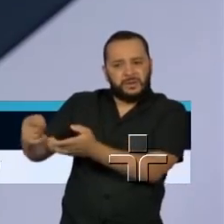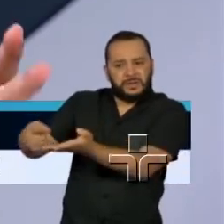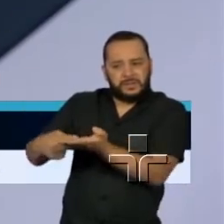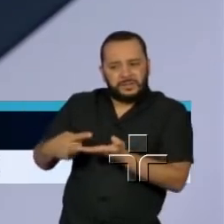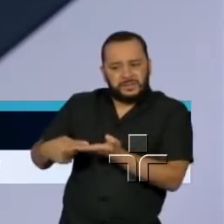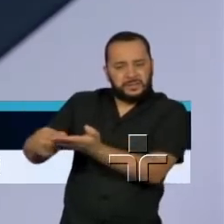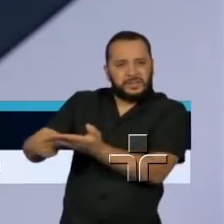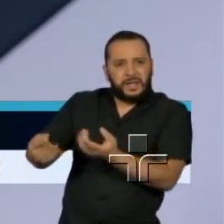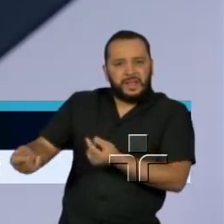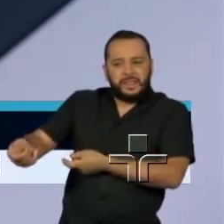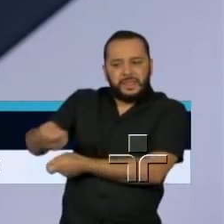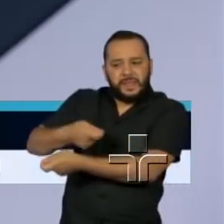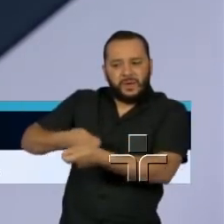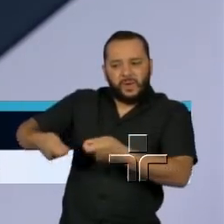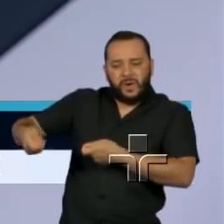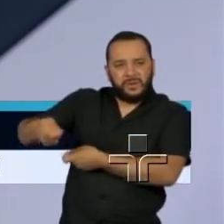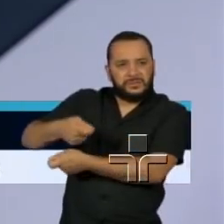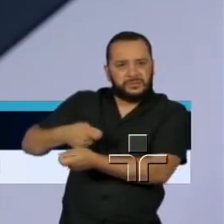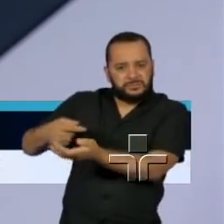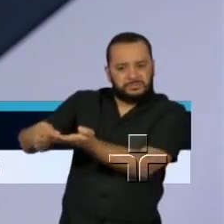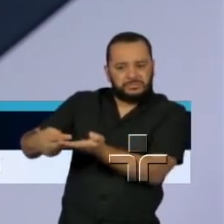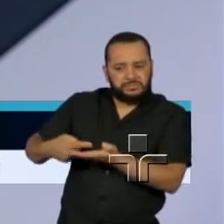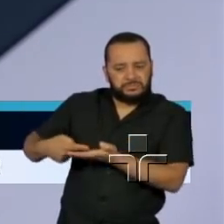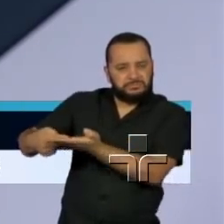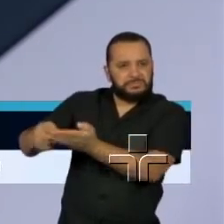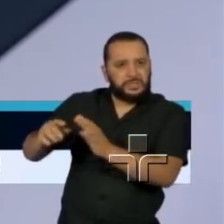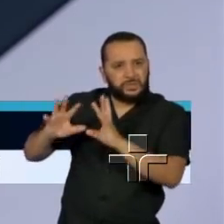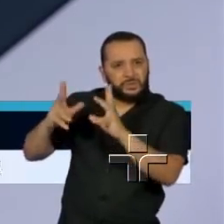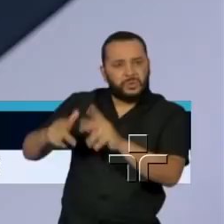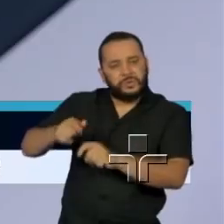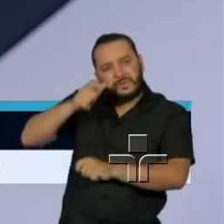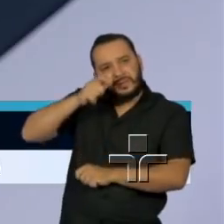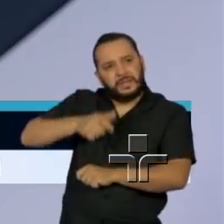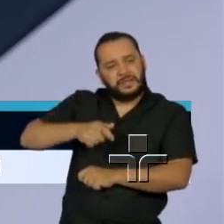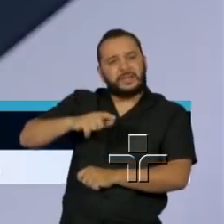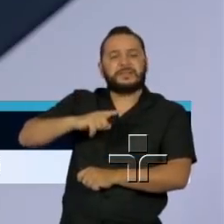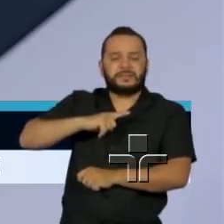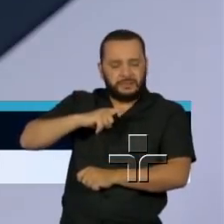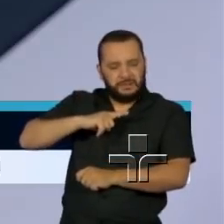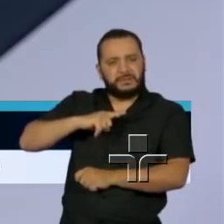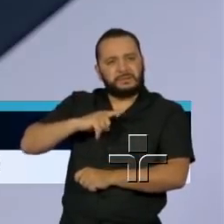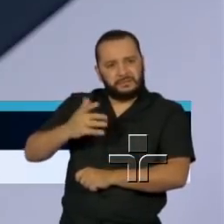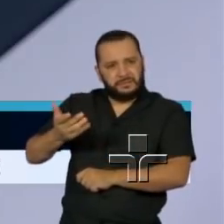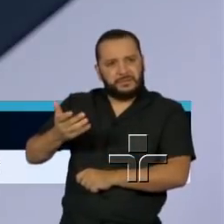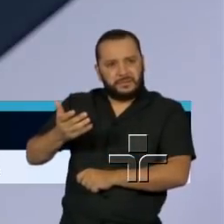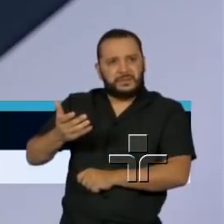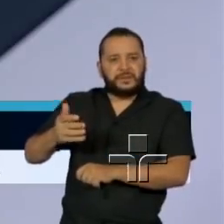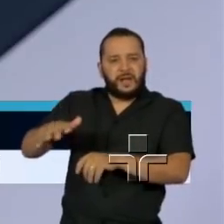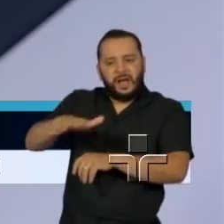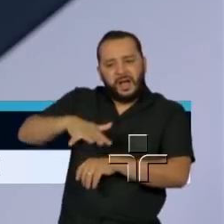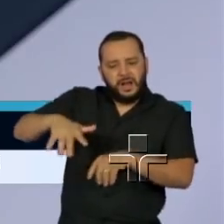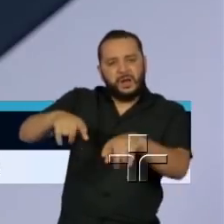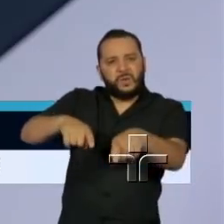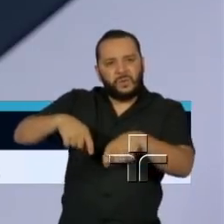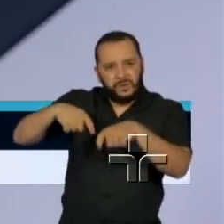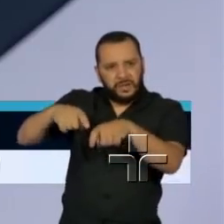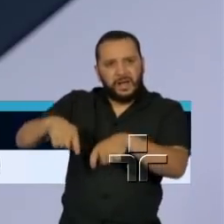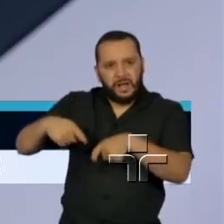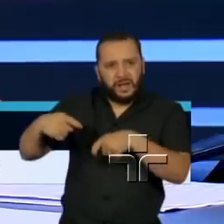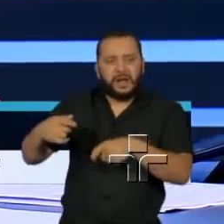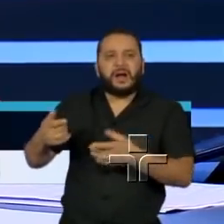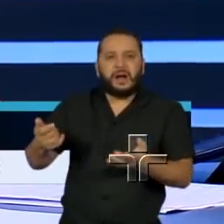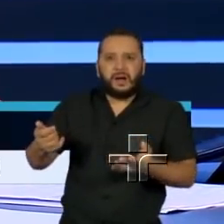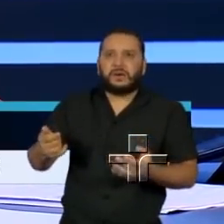enfim, todos os interesses que envolvem o grande empresariado brasileiro, rural,